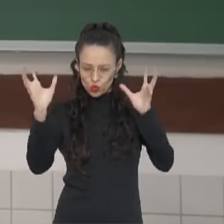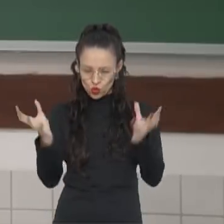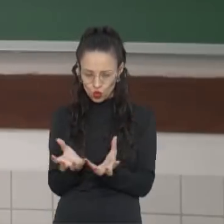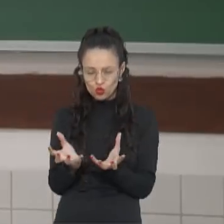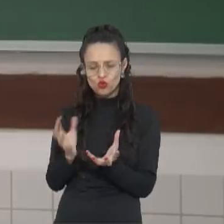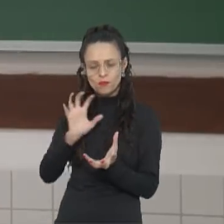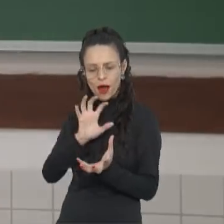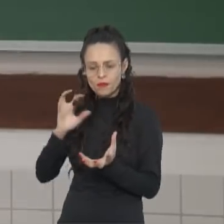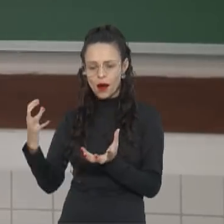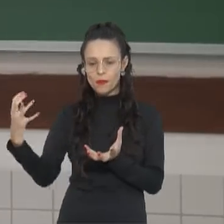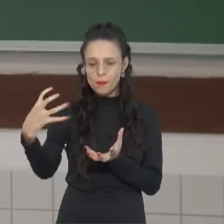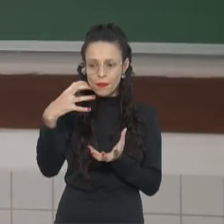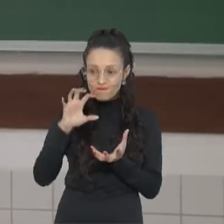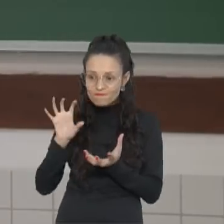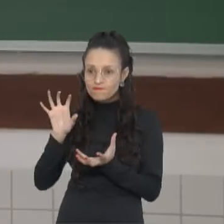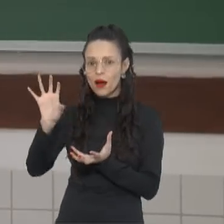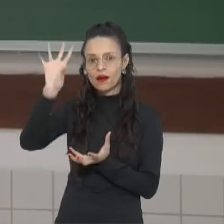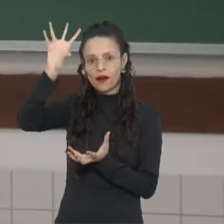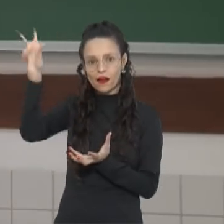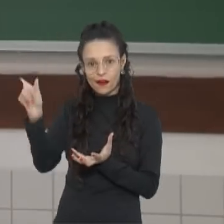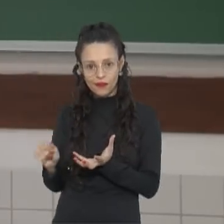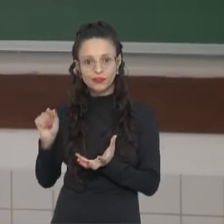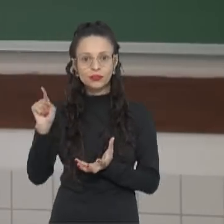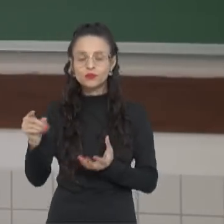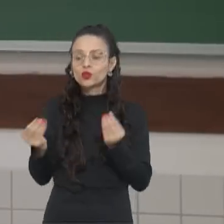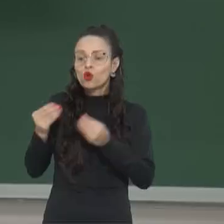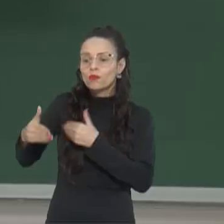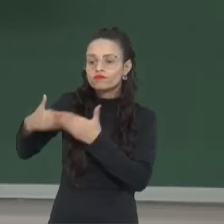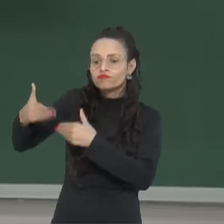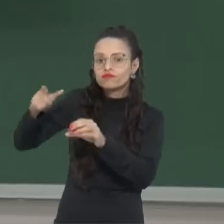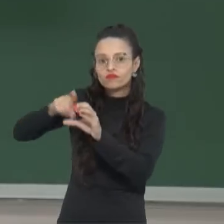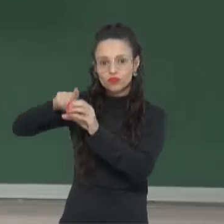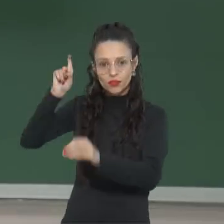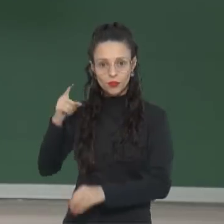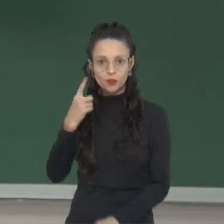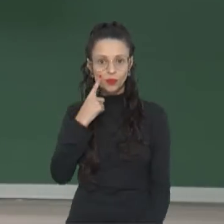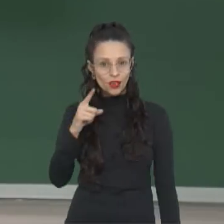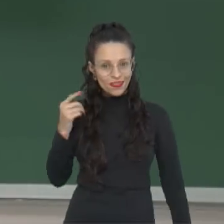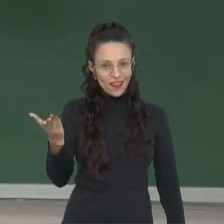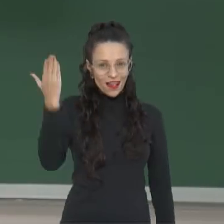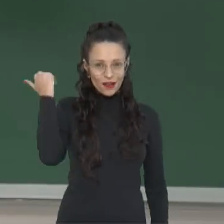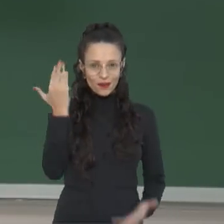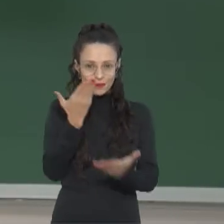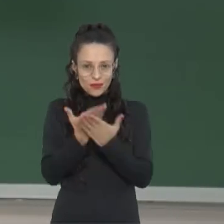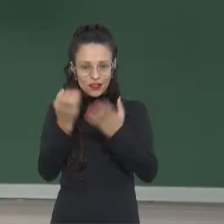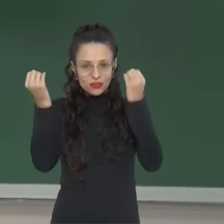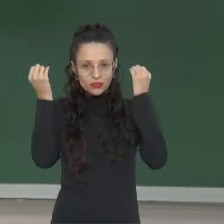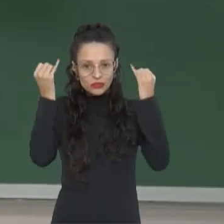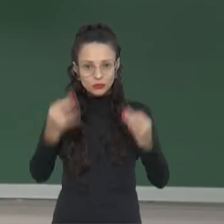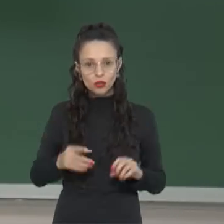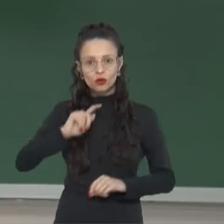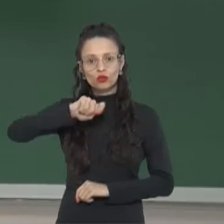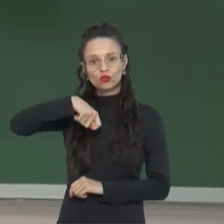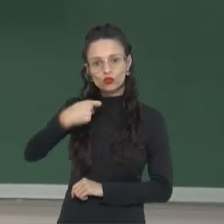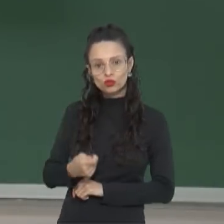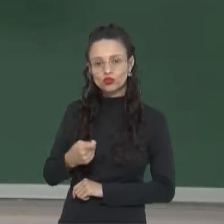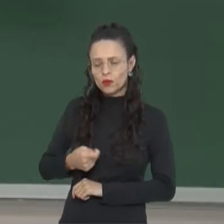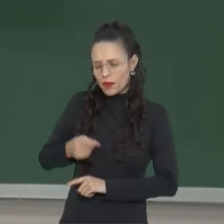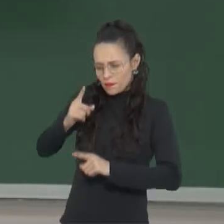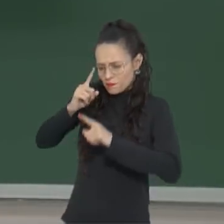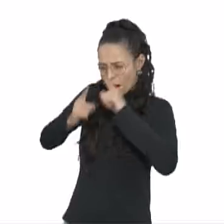independentes. Aqui um exercício em cima de uma imagem que você já viu nas nossas aulas, quando falamos de